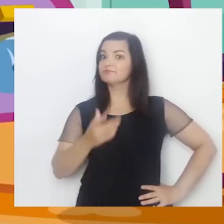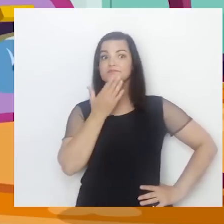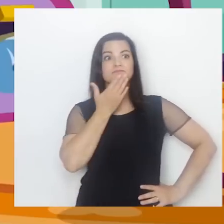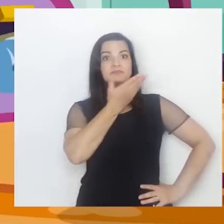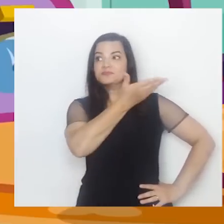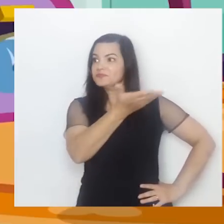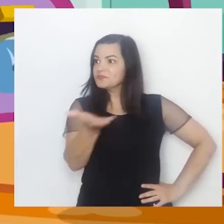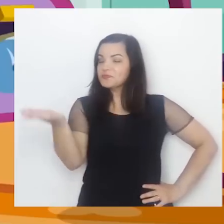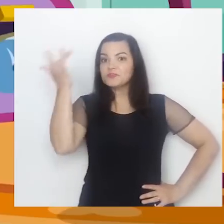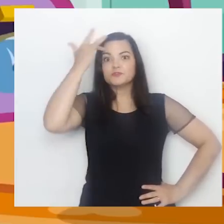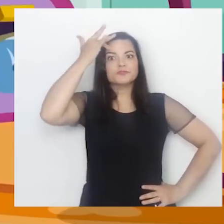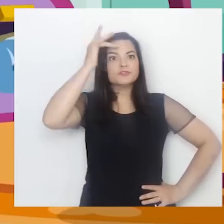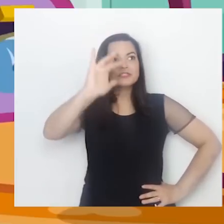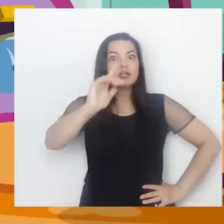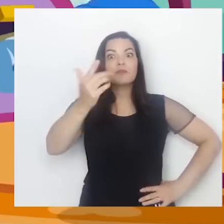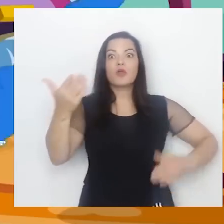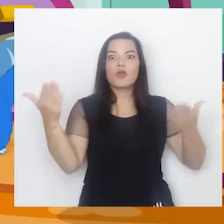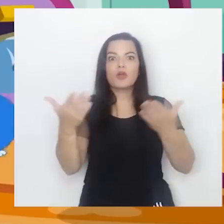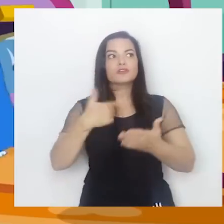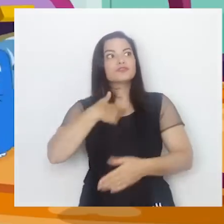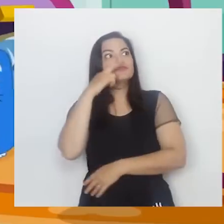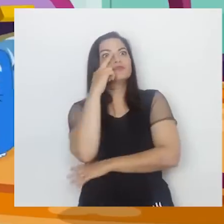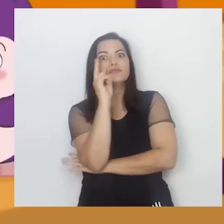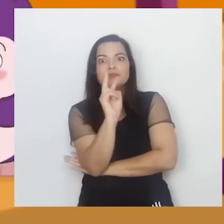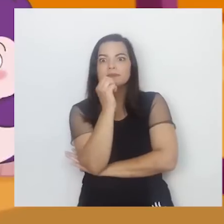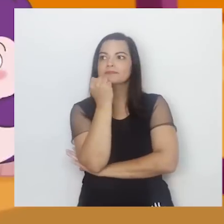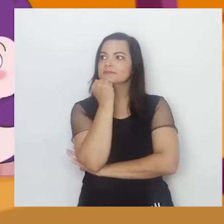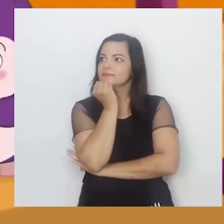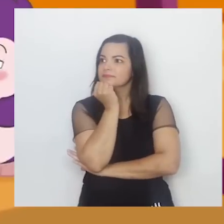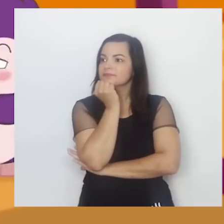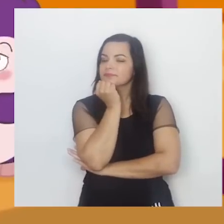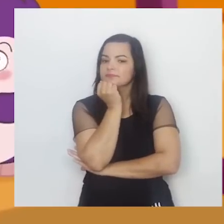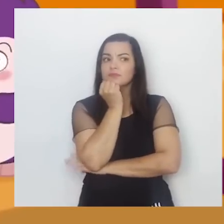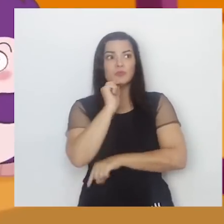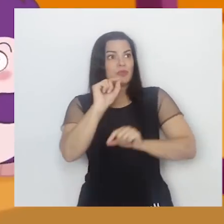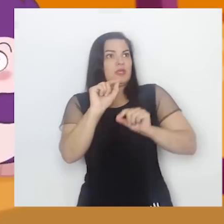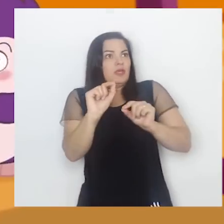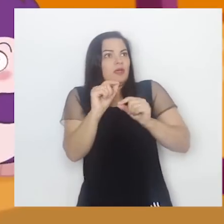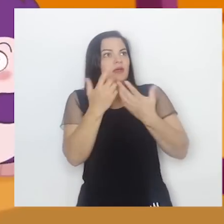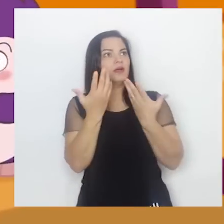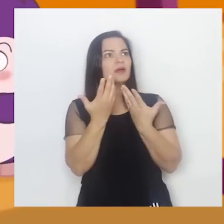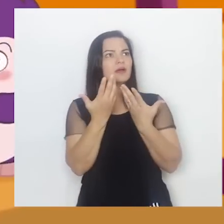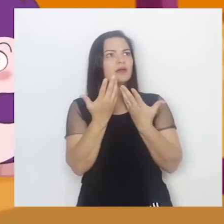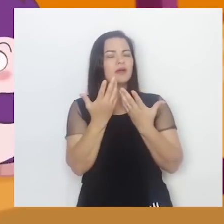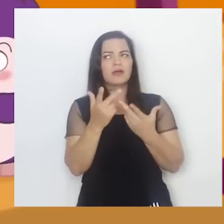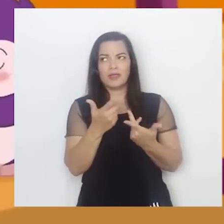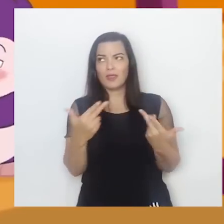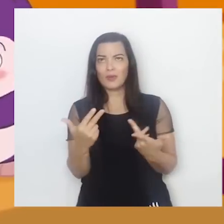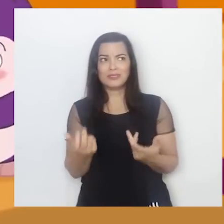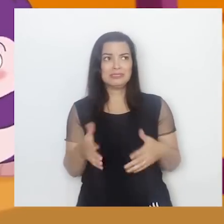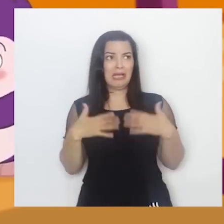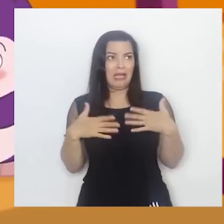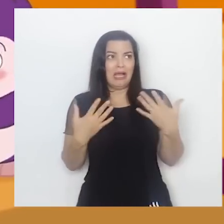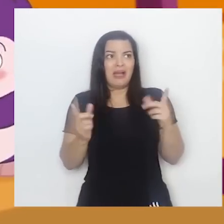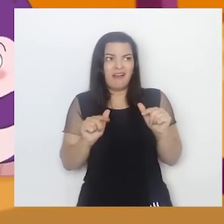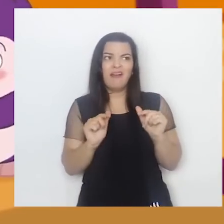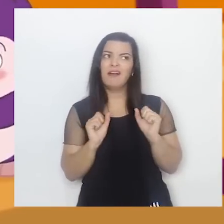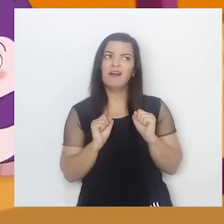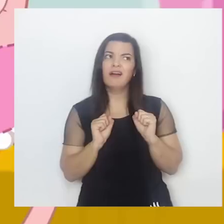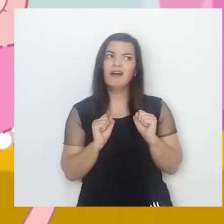Vocês não sabem o que eu vi hoje! Não, o quê? O quê? E foi alguma coisa assustadora,